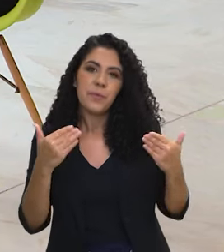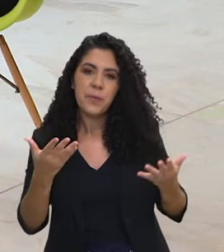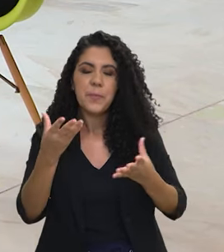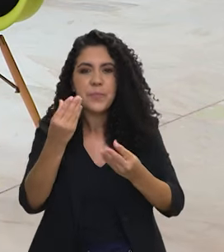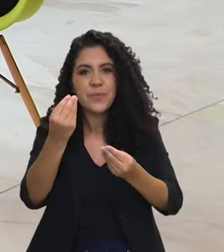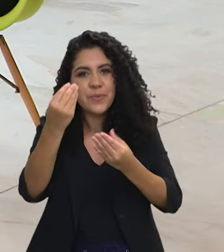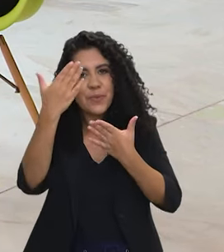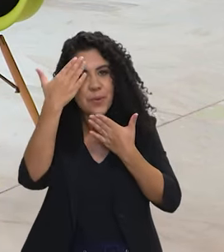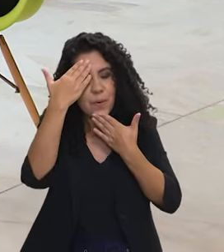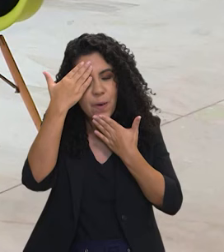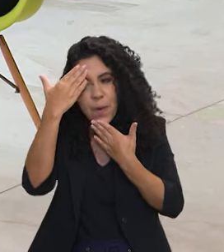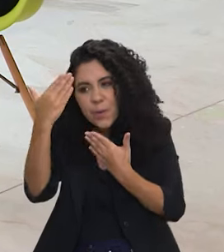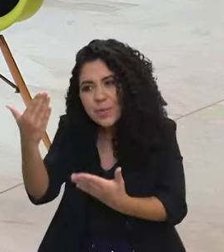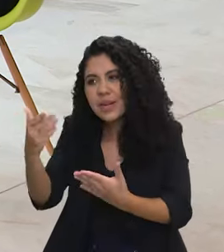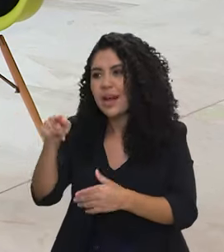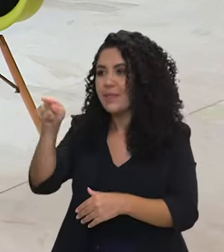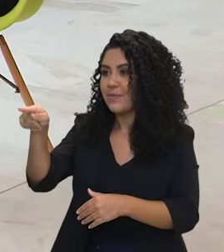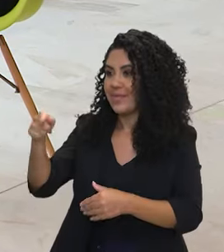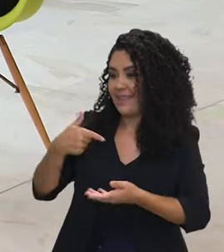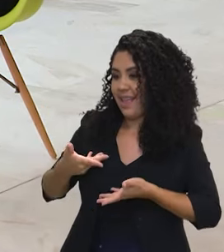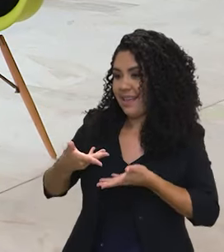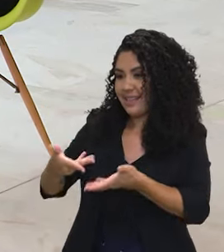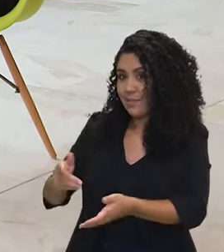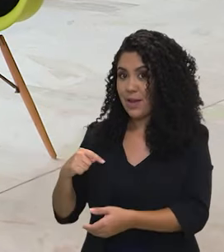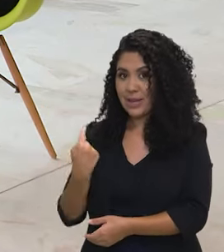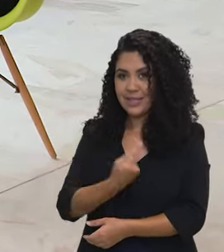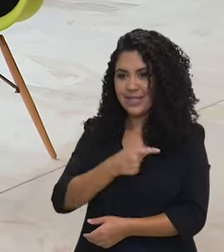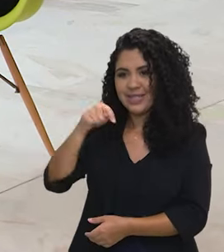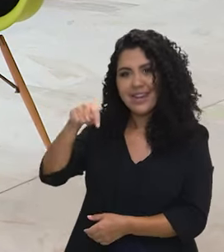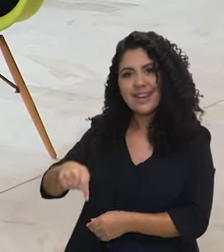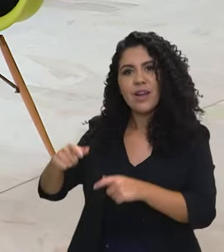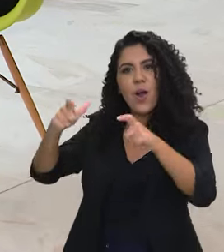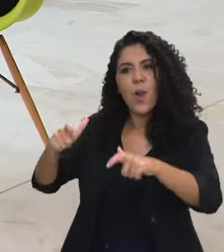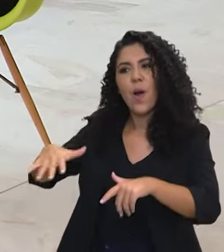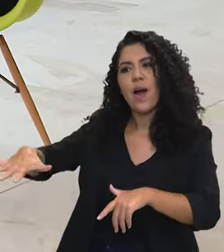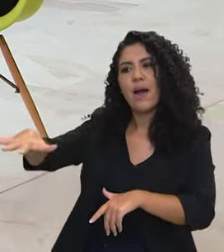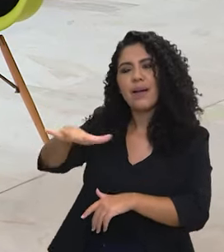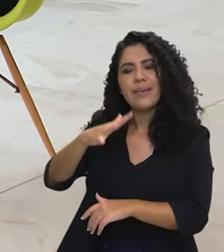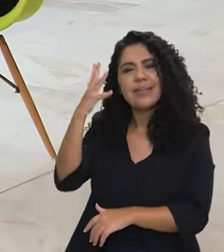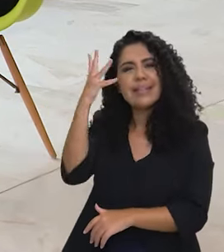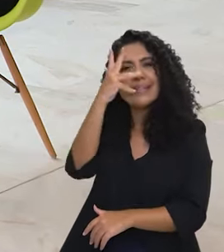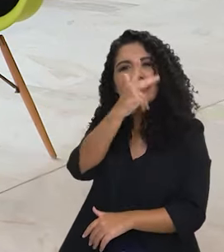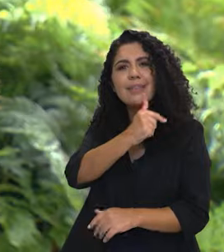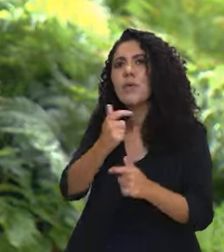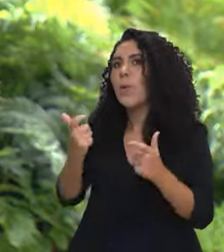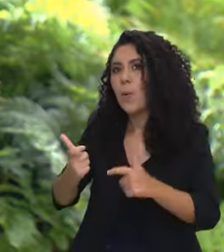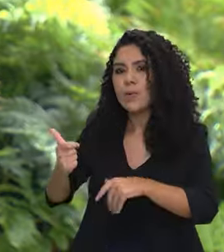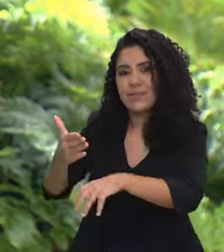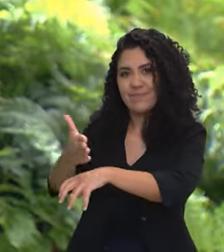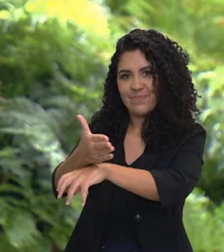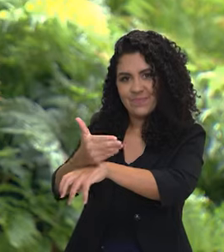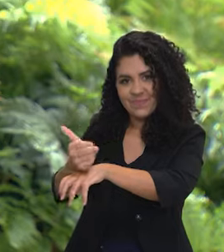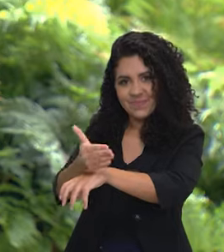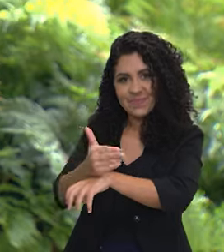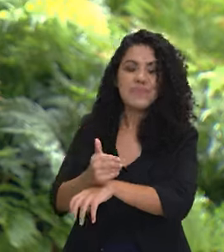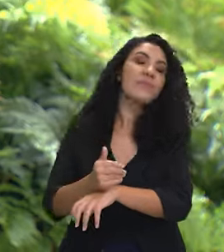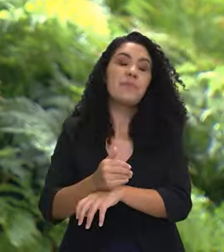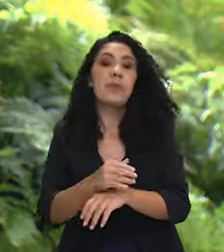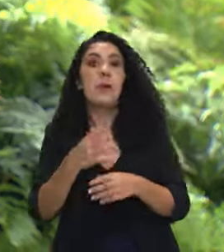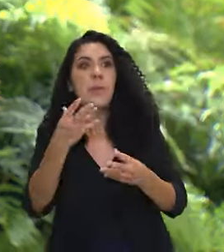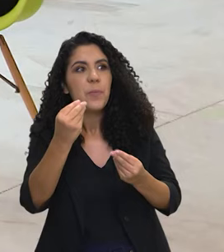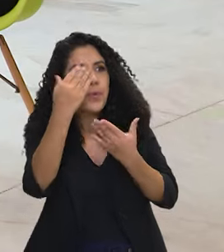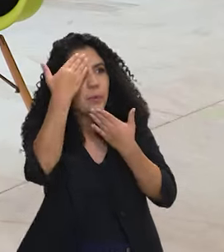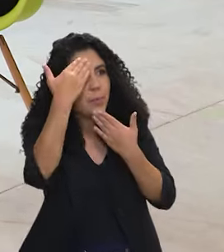Bom, ministra, muito obrigada por nos receber aqui nesse belíssimo jardim no Palácio do Itamaraty. Obrigada a você, Carol, e ao programa